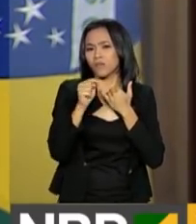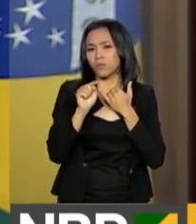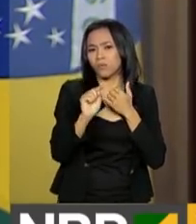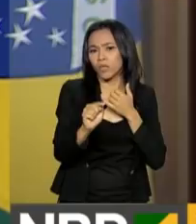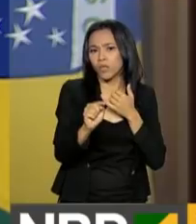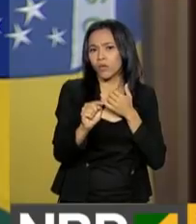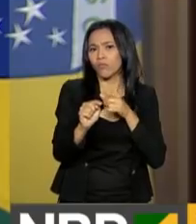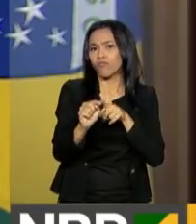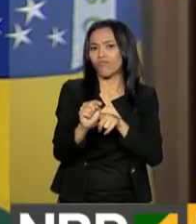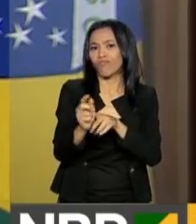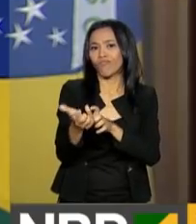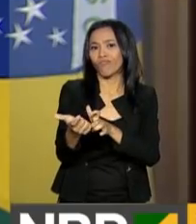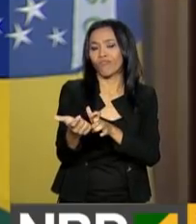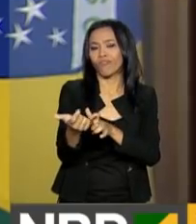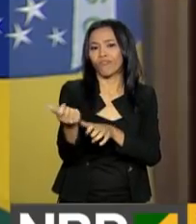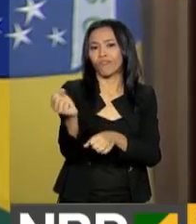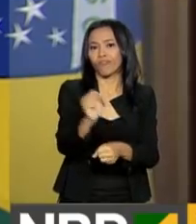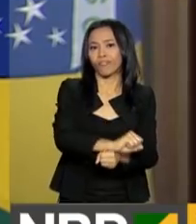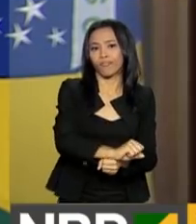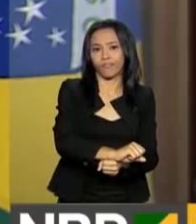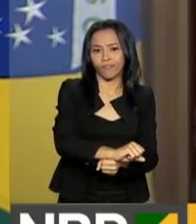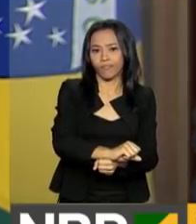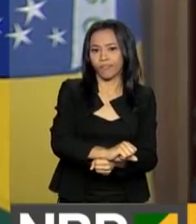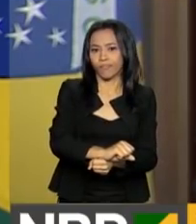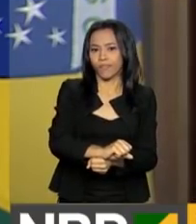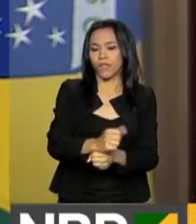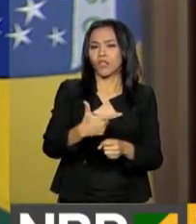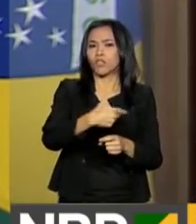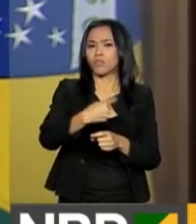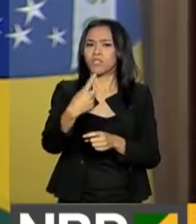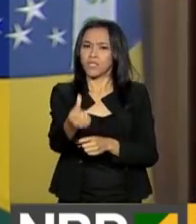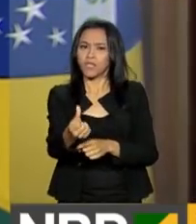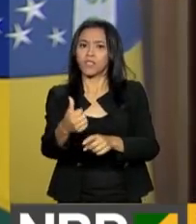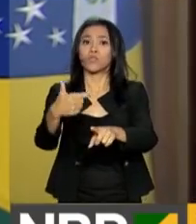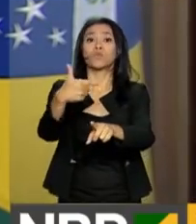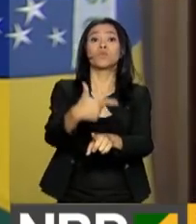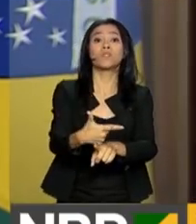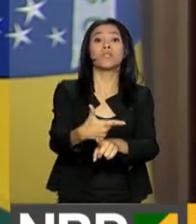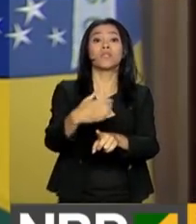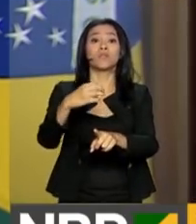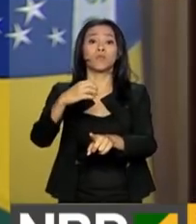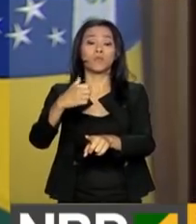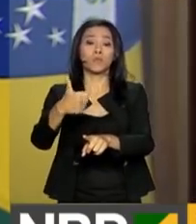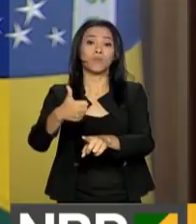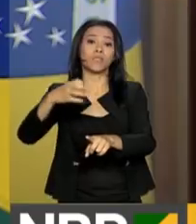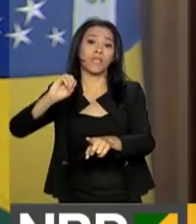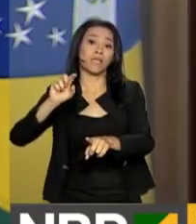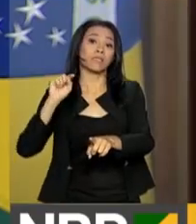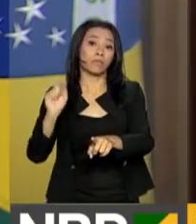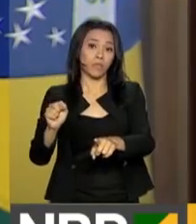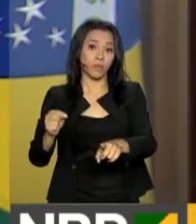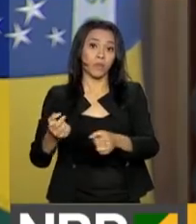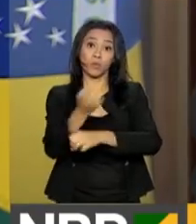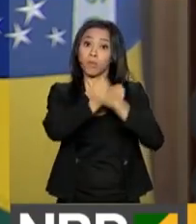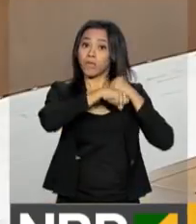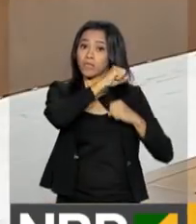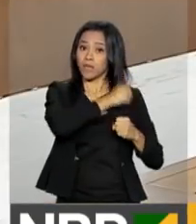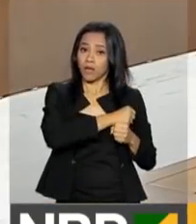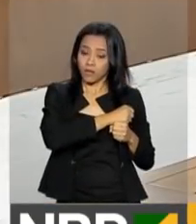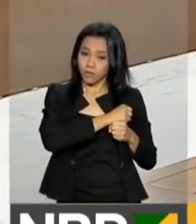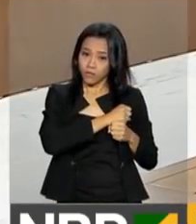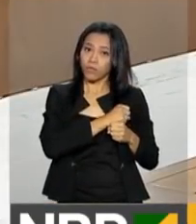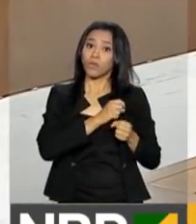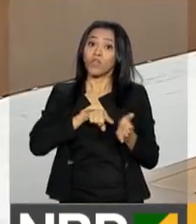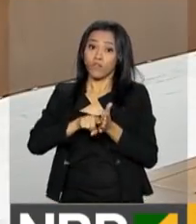desativados em 2016 210 mil mais ou menos desativados no ano passado